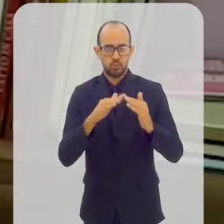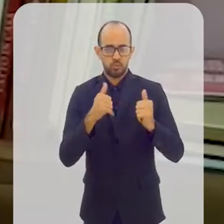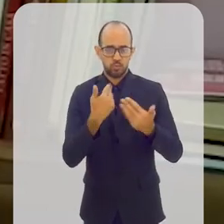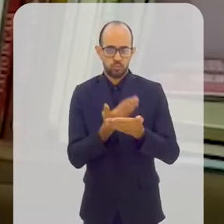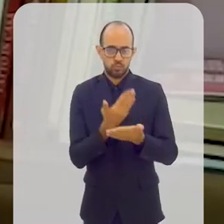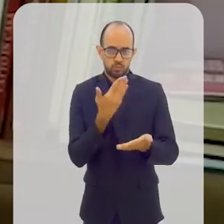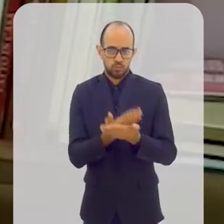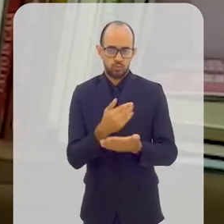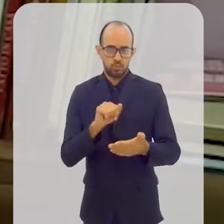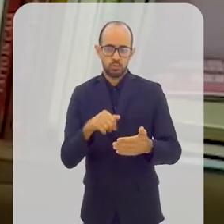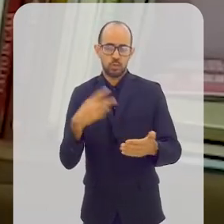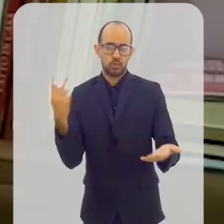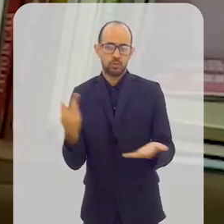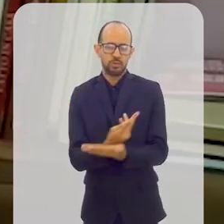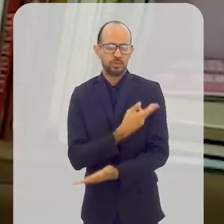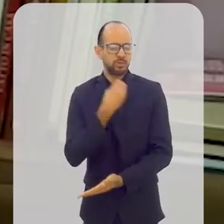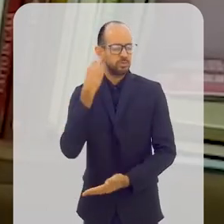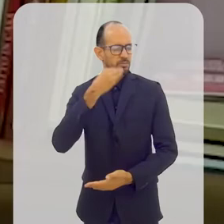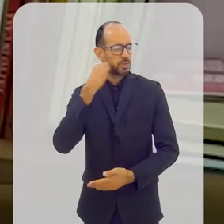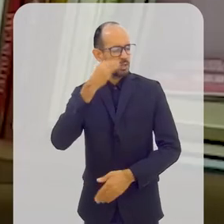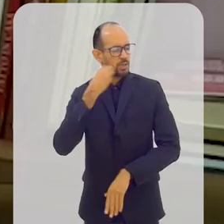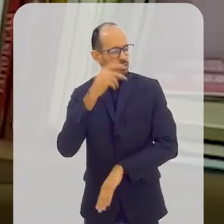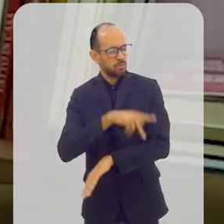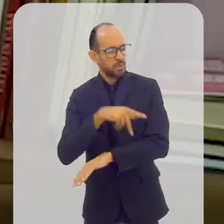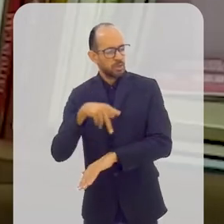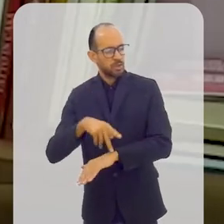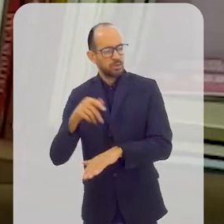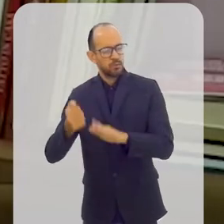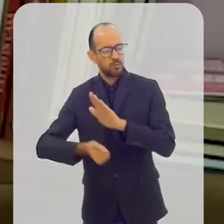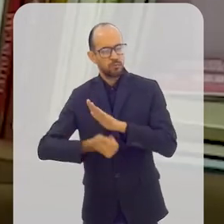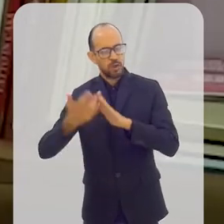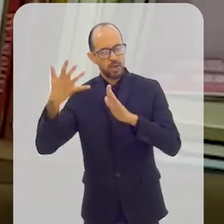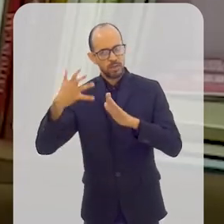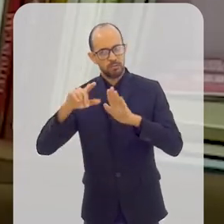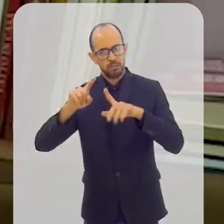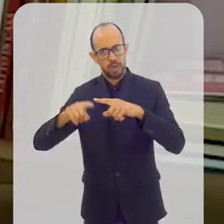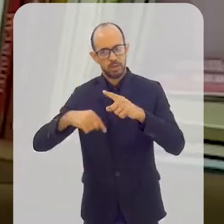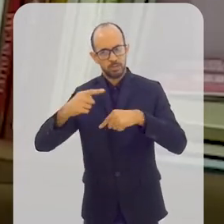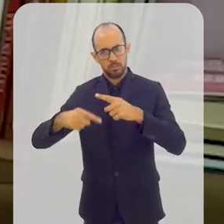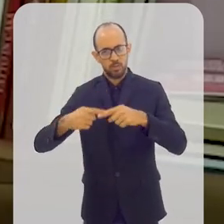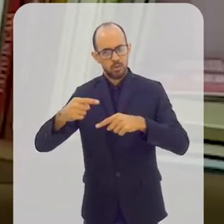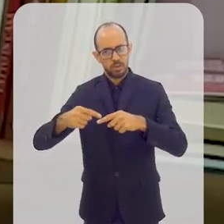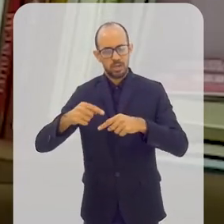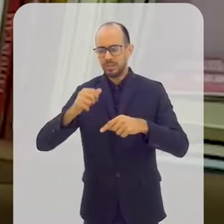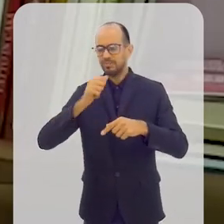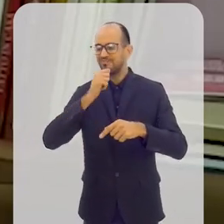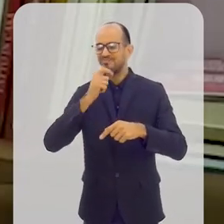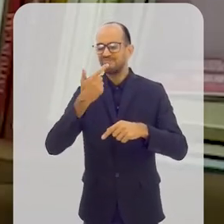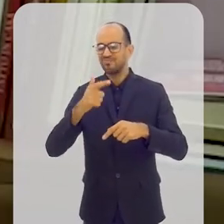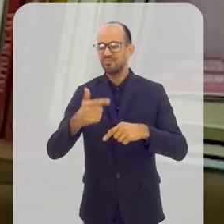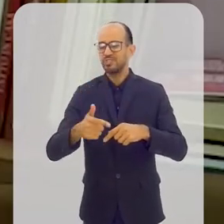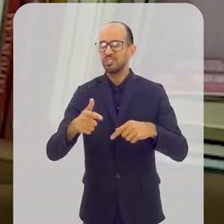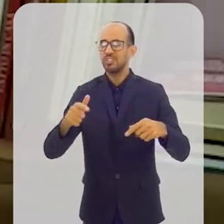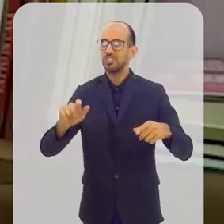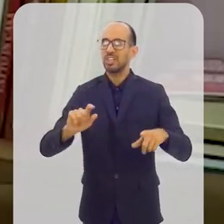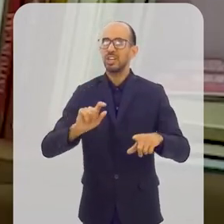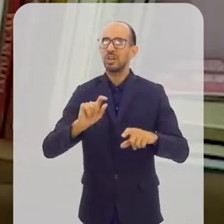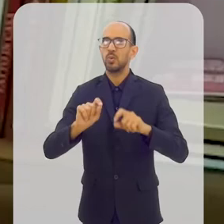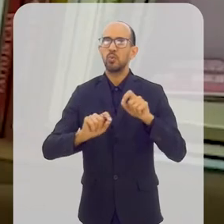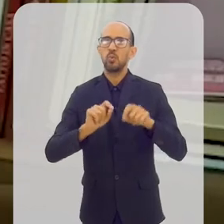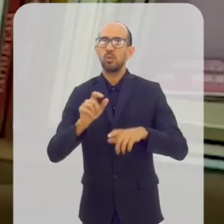Esse colégio a gente teve diversas experiências pedagógicas lá. Mas a gente ainda não estava preso, a gente não